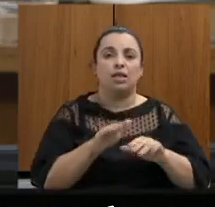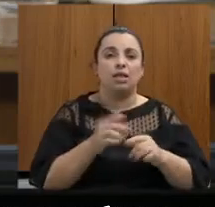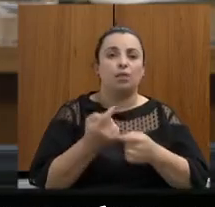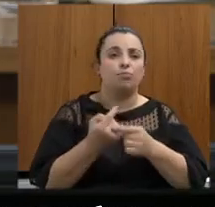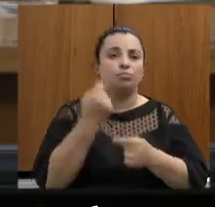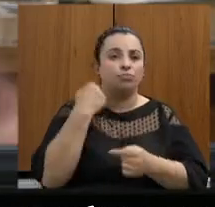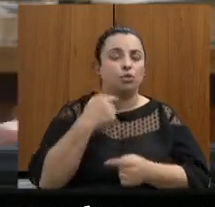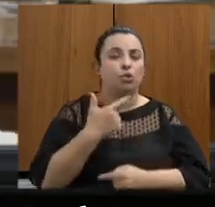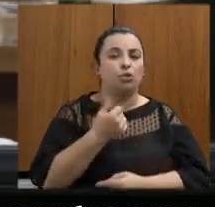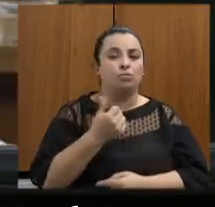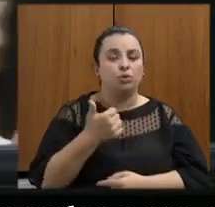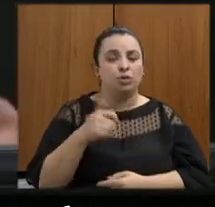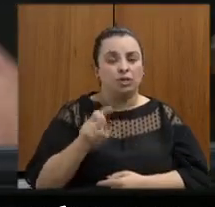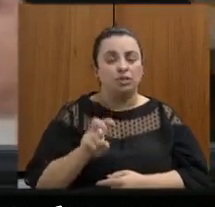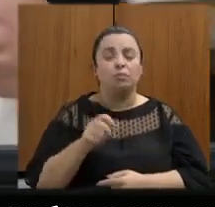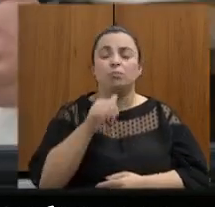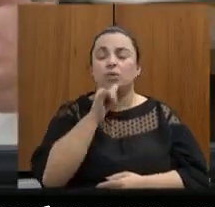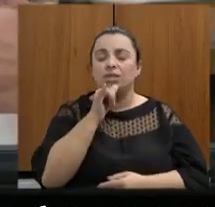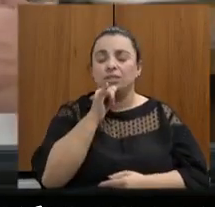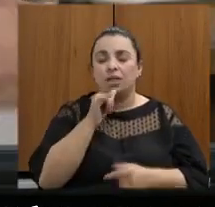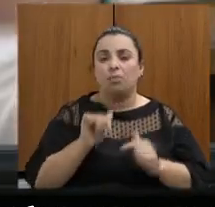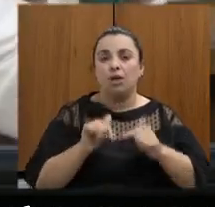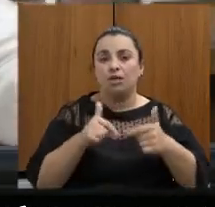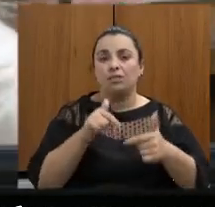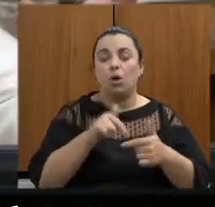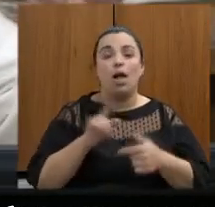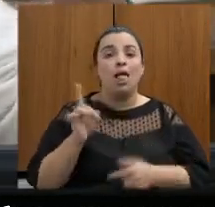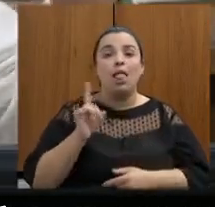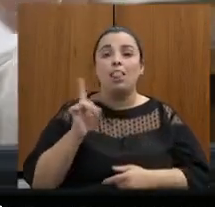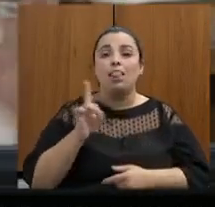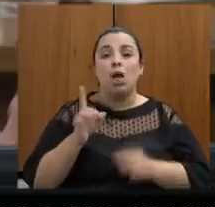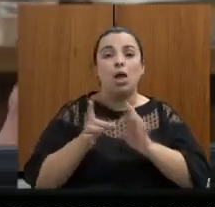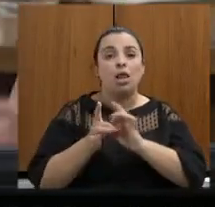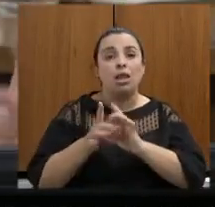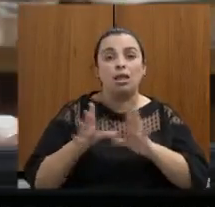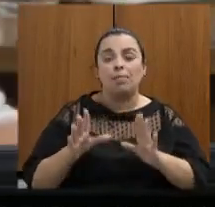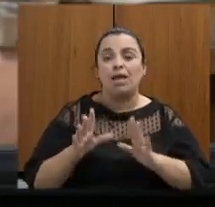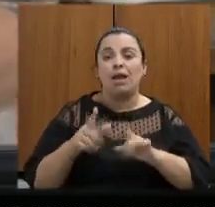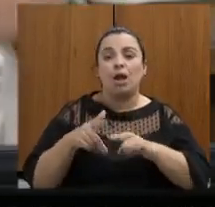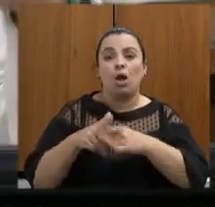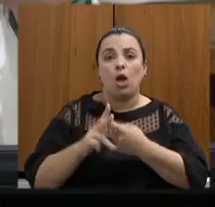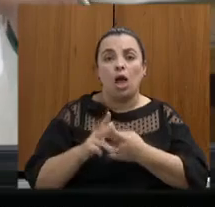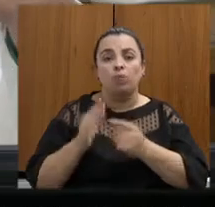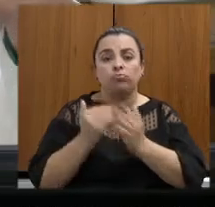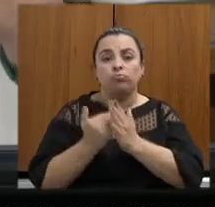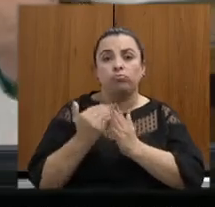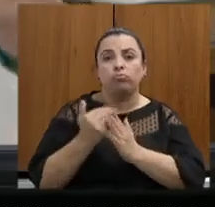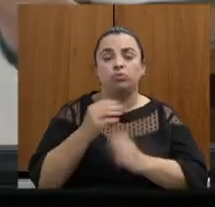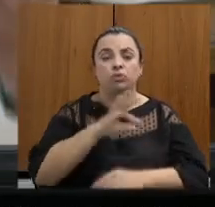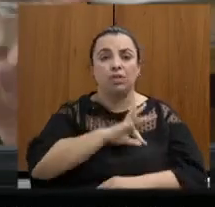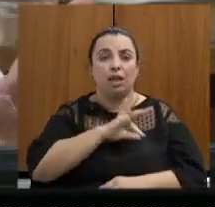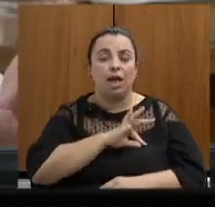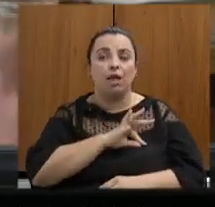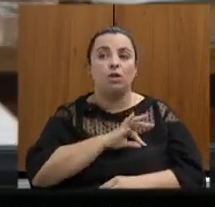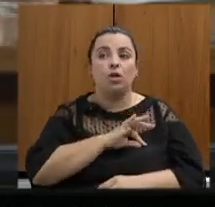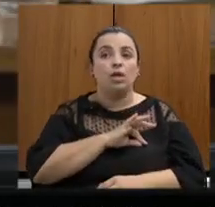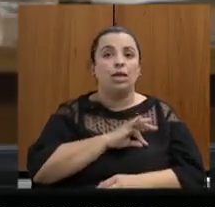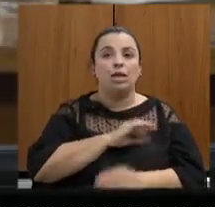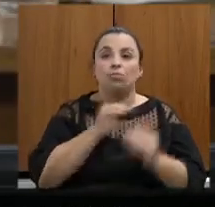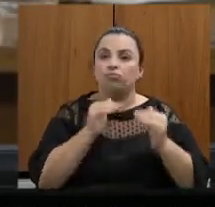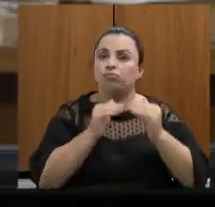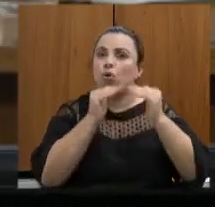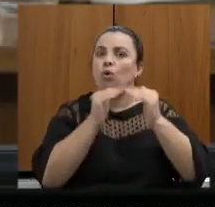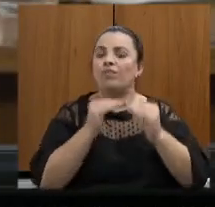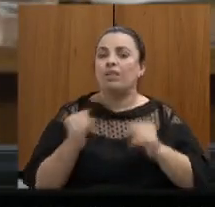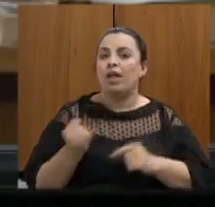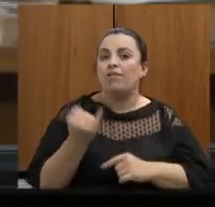medidas e como por exemplo a não permissão de reajuste que não seja inflacionário né ah não ter a permissão